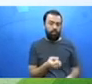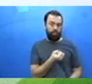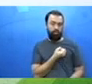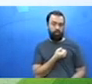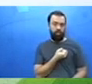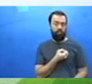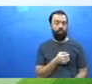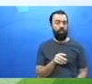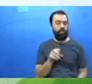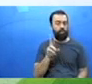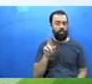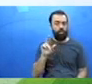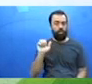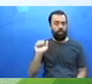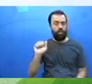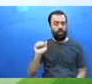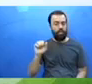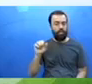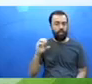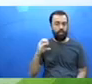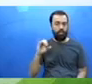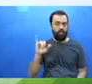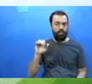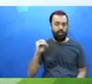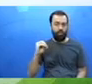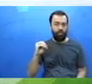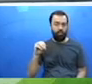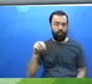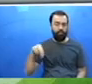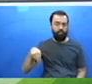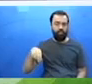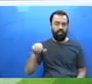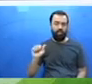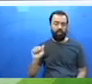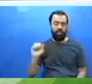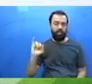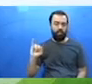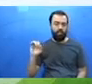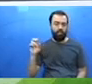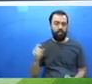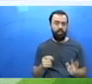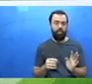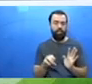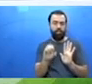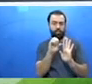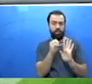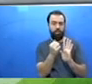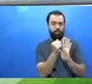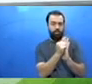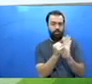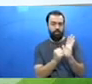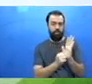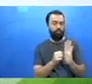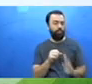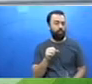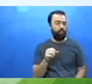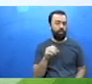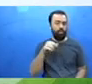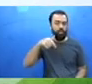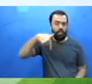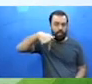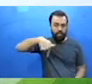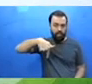nós já temos, ó, as frações, tá? Que são os números, que está representando os números